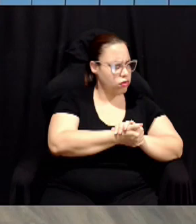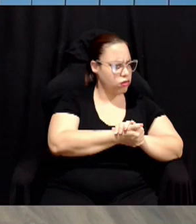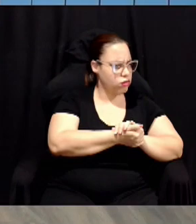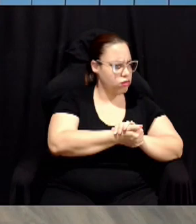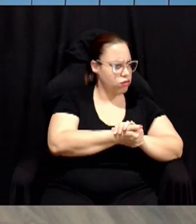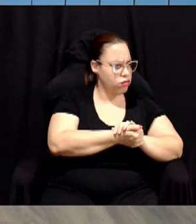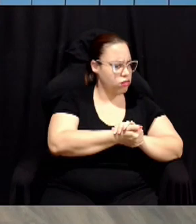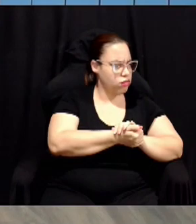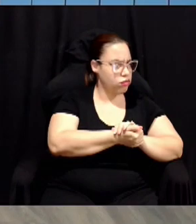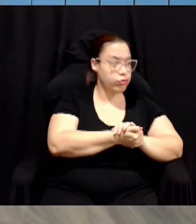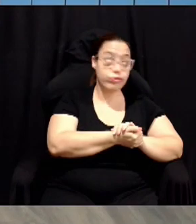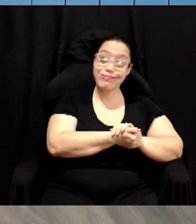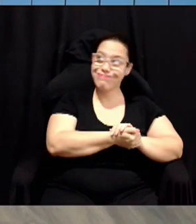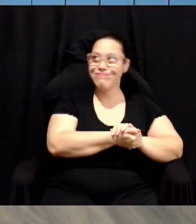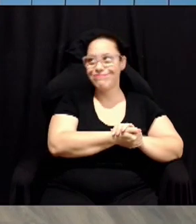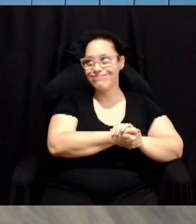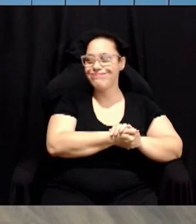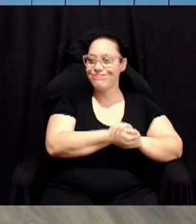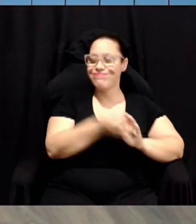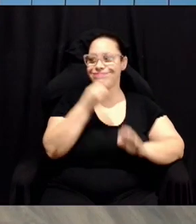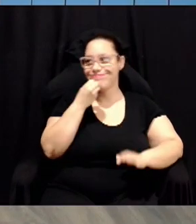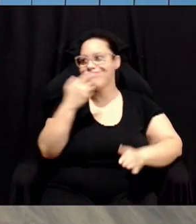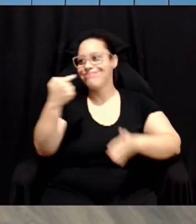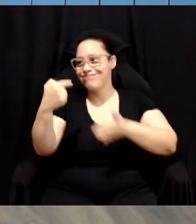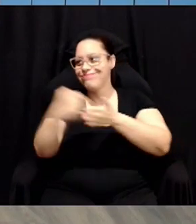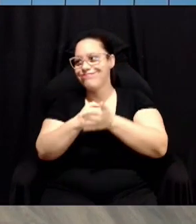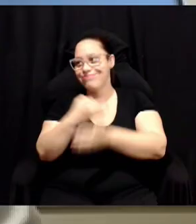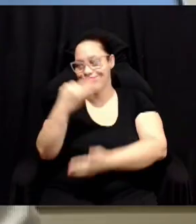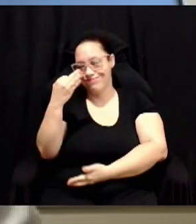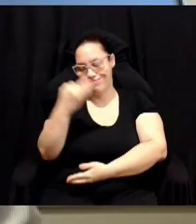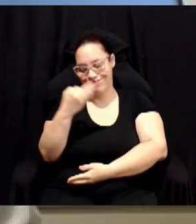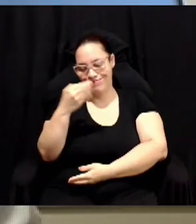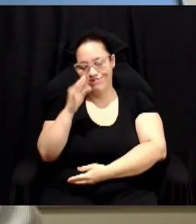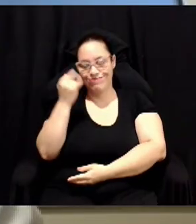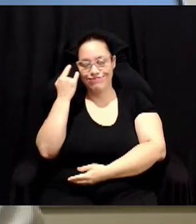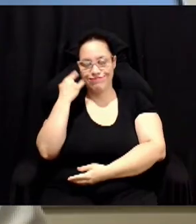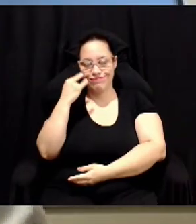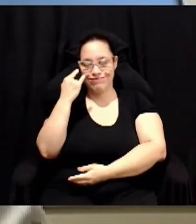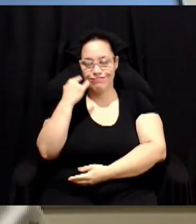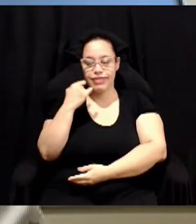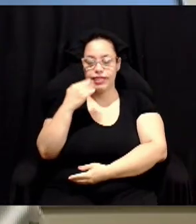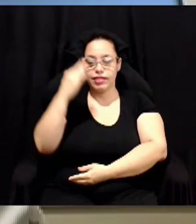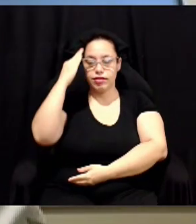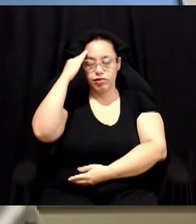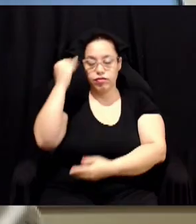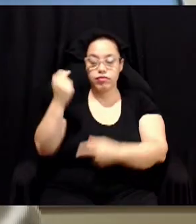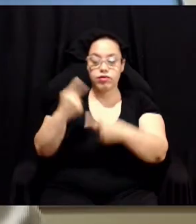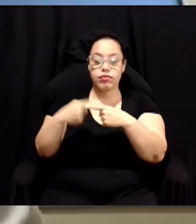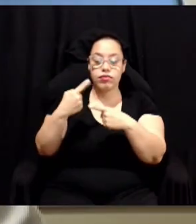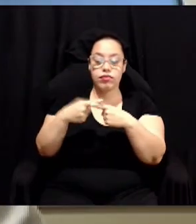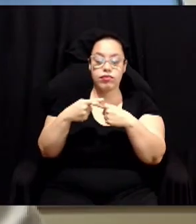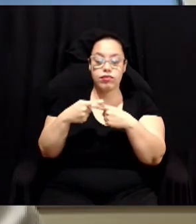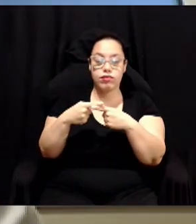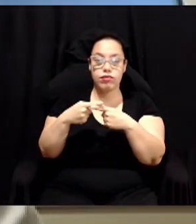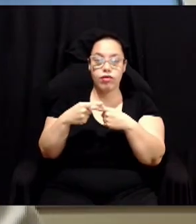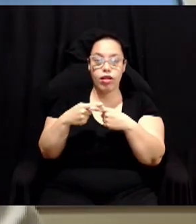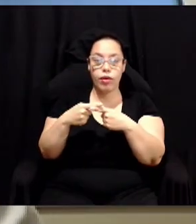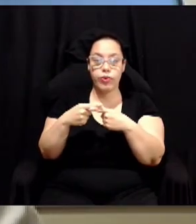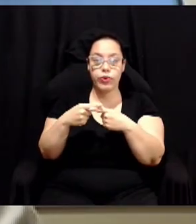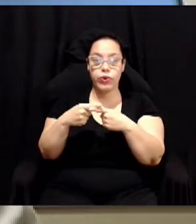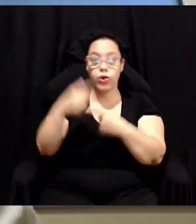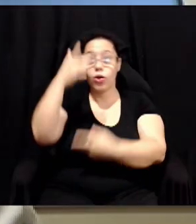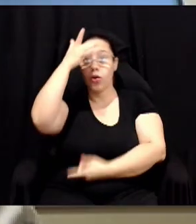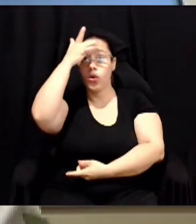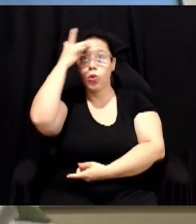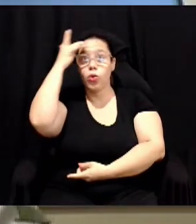É, essa também é uma pergunta bastante interessante, sabe por quê? Quando você olha uma pessoa